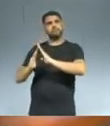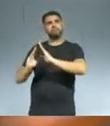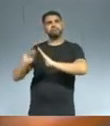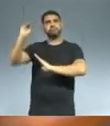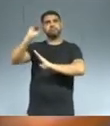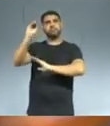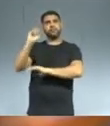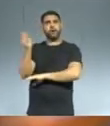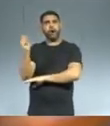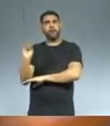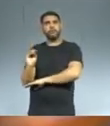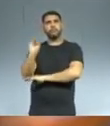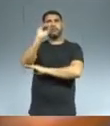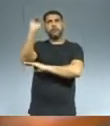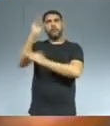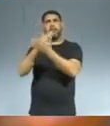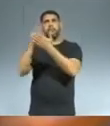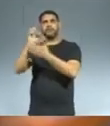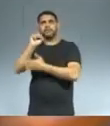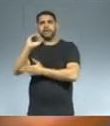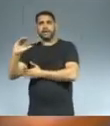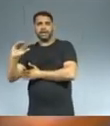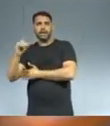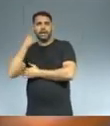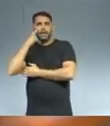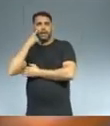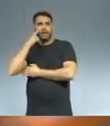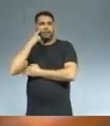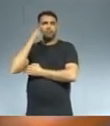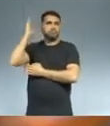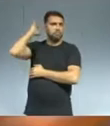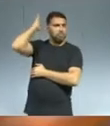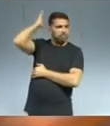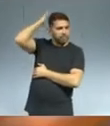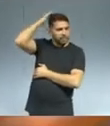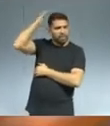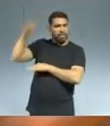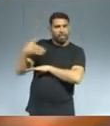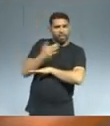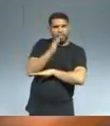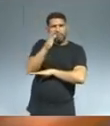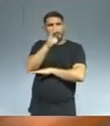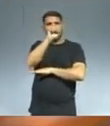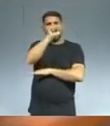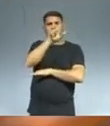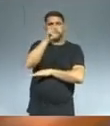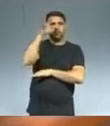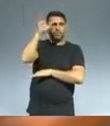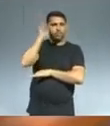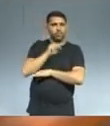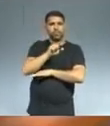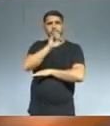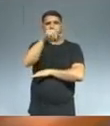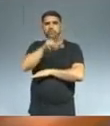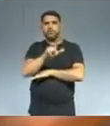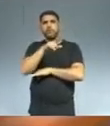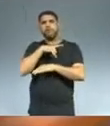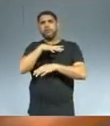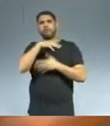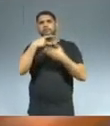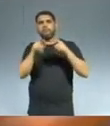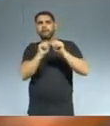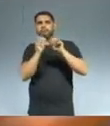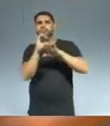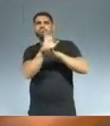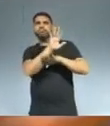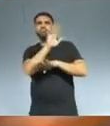saindo do Rio Grande do Sul e começando por Santa Catarina depois o Oeste Paranaense e depois entra no Mato Grosso vai para o Mato Grosso do Sul